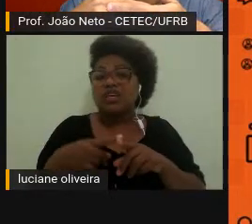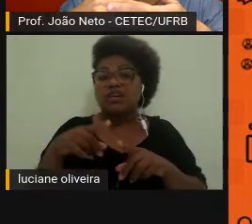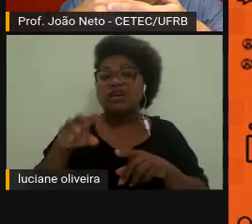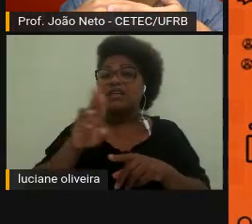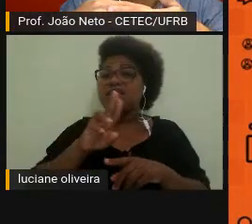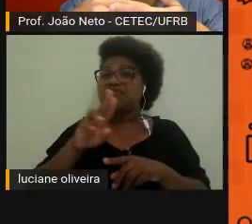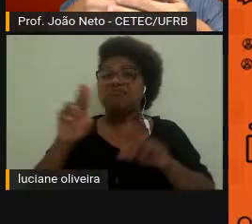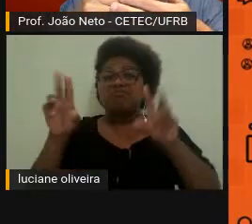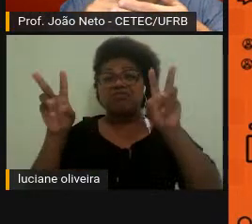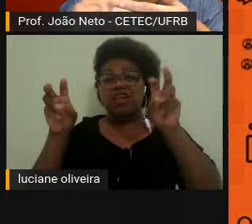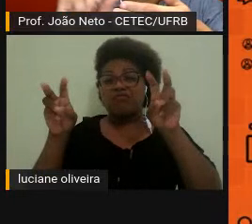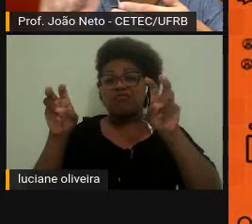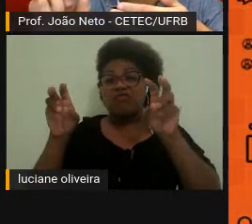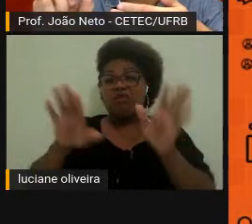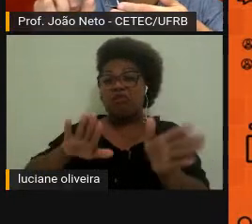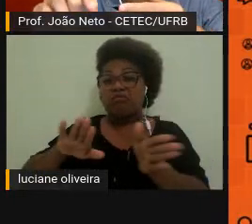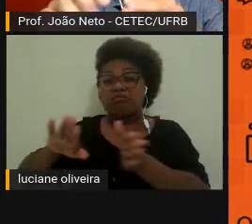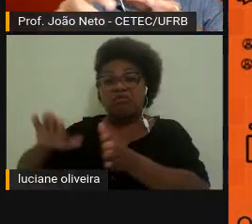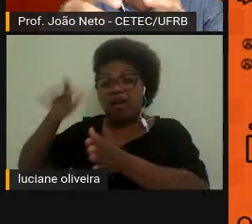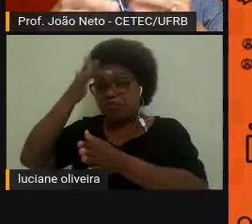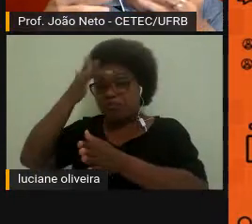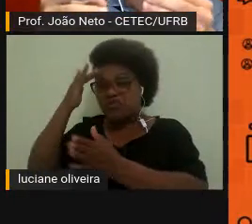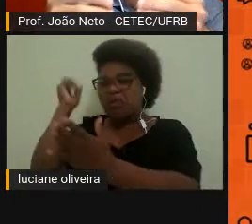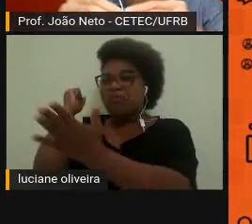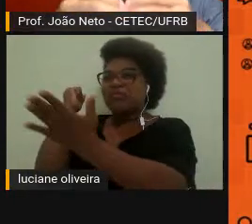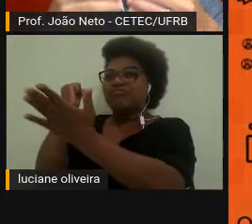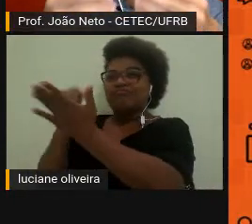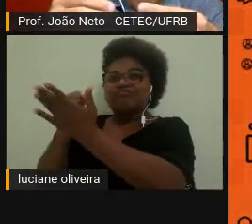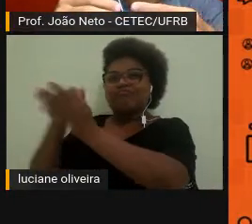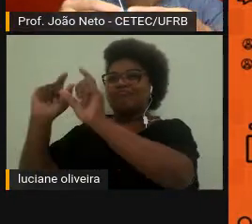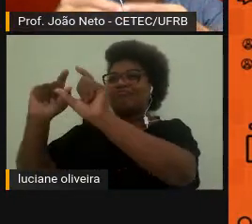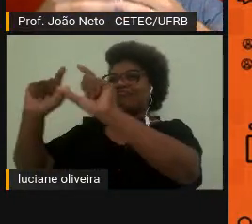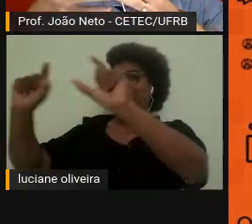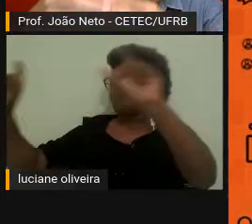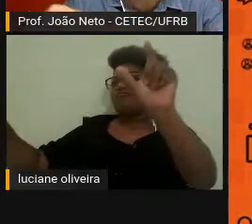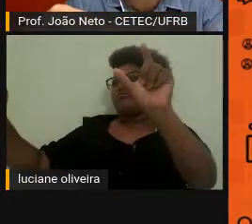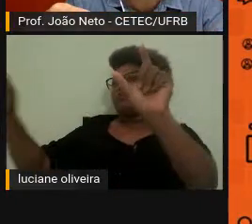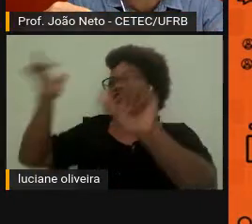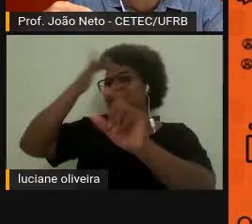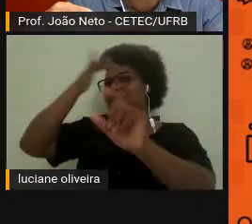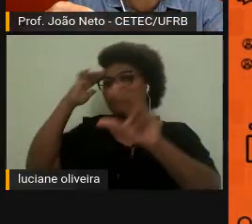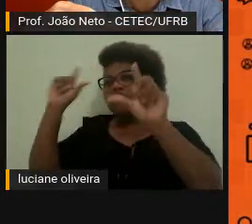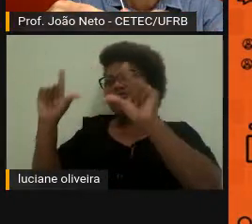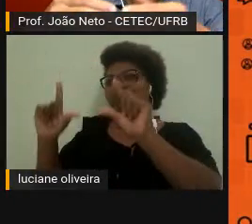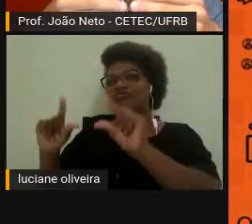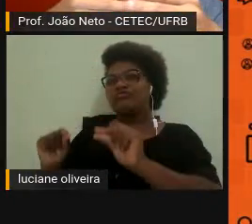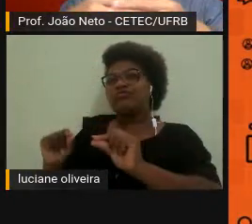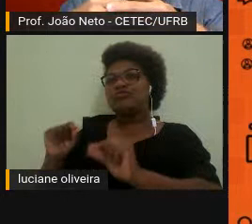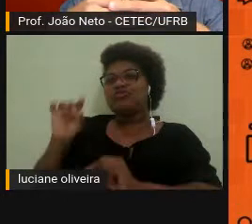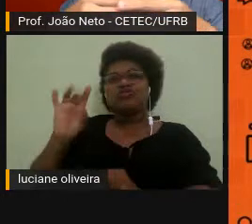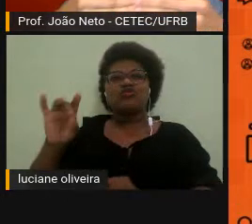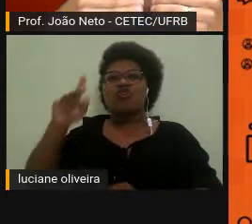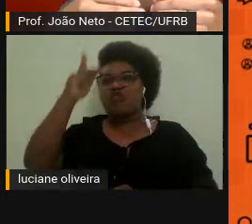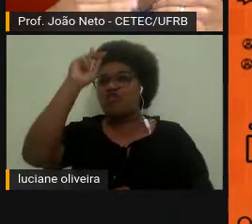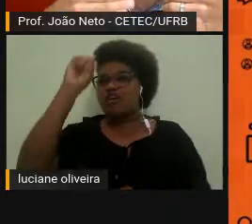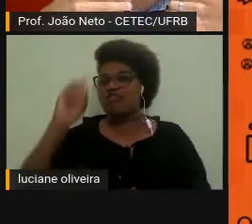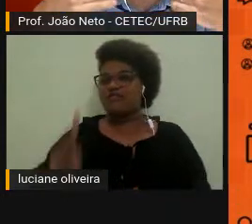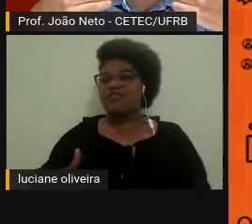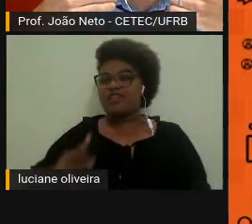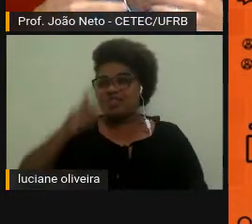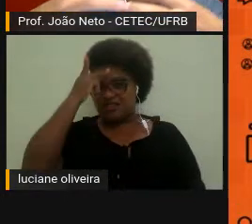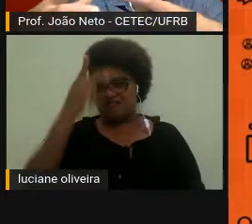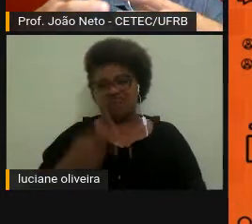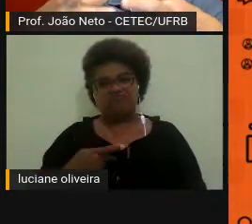nós tivéssemos colocando uma etiqueta que aquela pessoa se resume a sua própria deficiência enquanto que